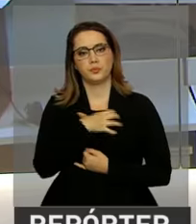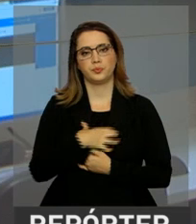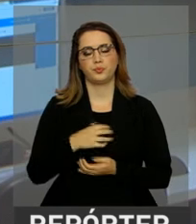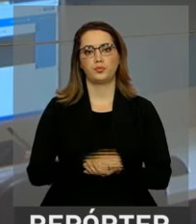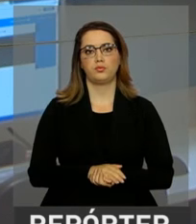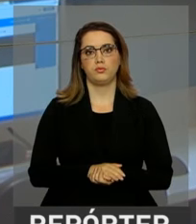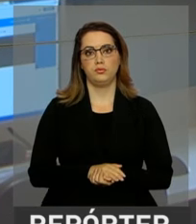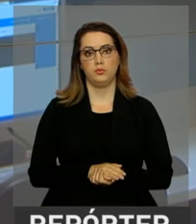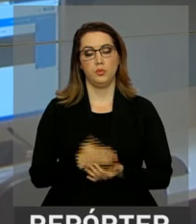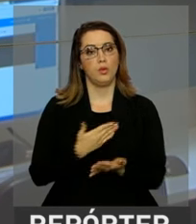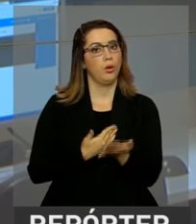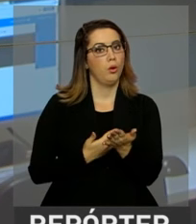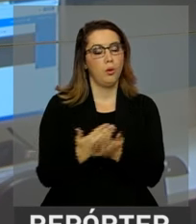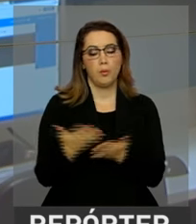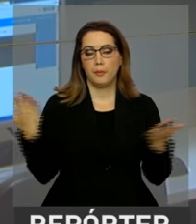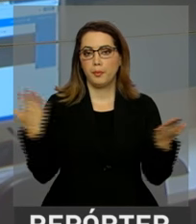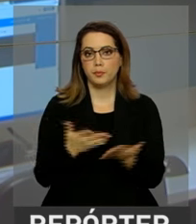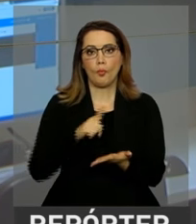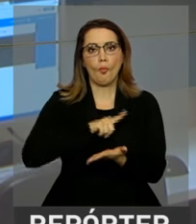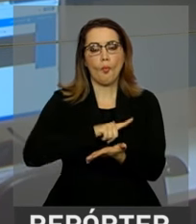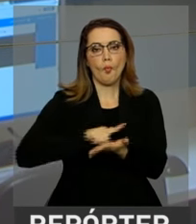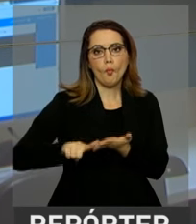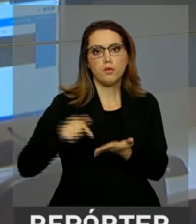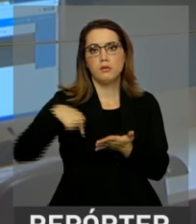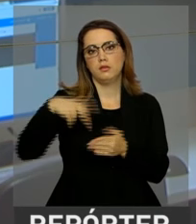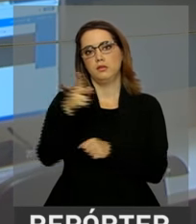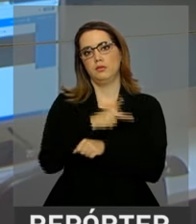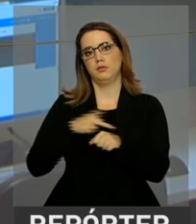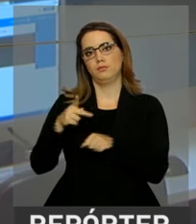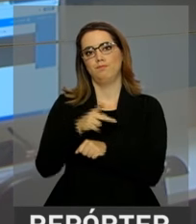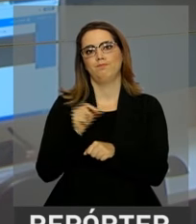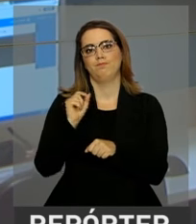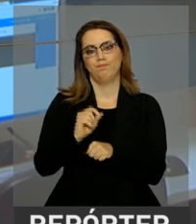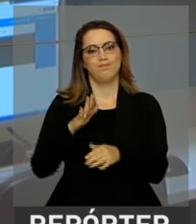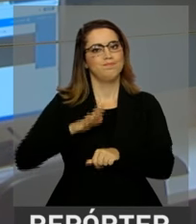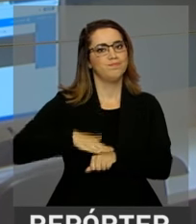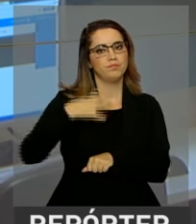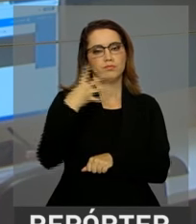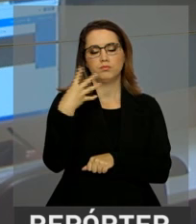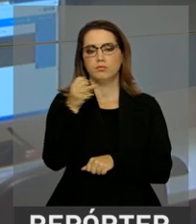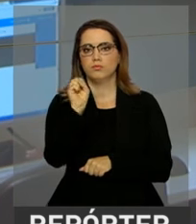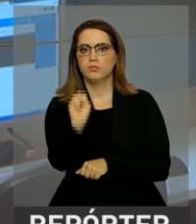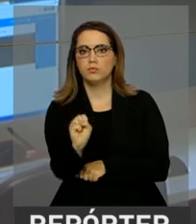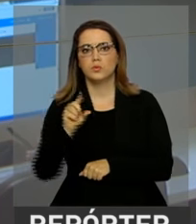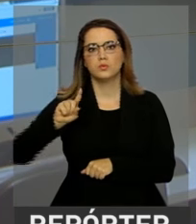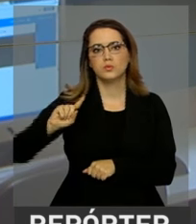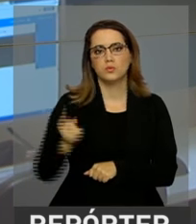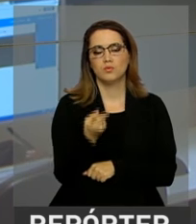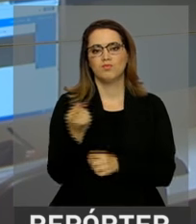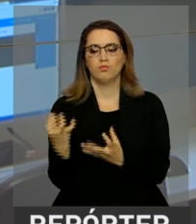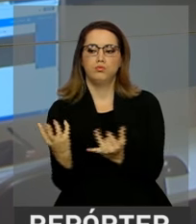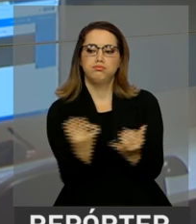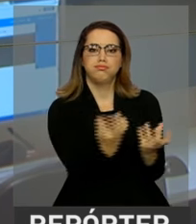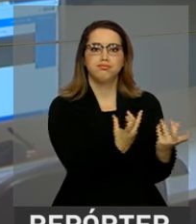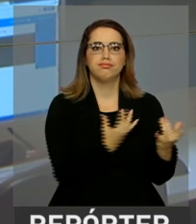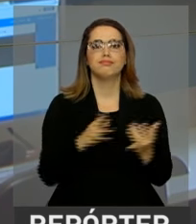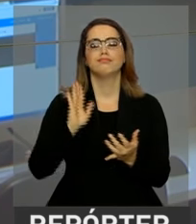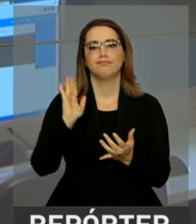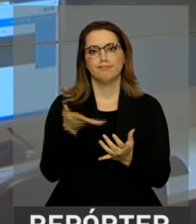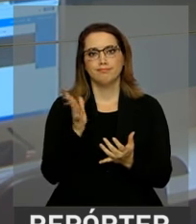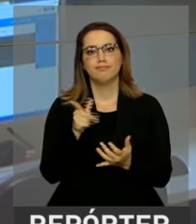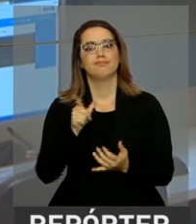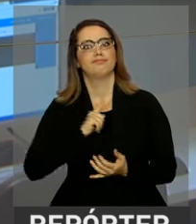agosto. A temporada de seca no país está só começando e mais de 48 mil focos de queimadas já